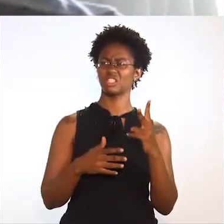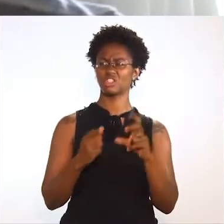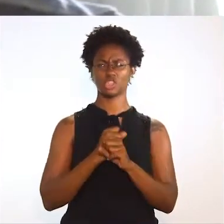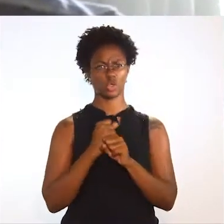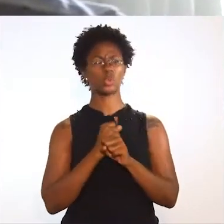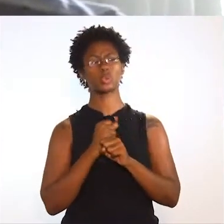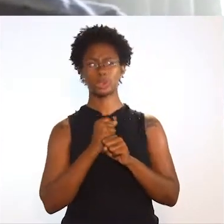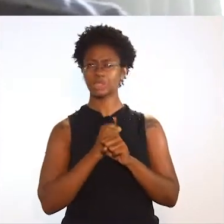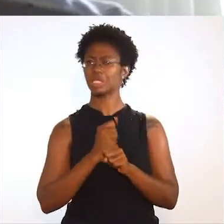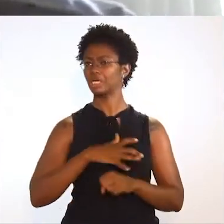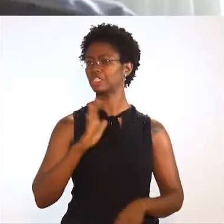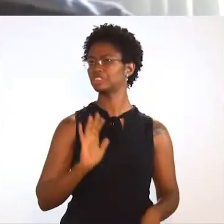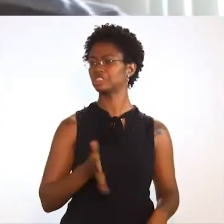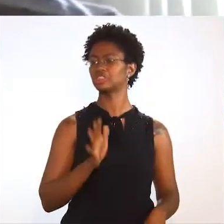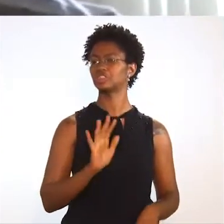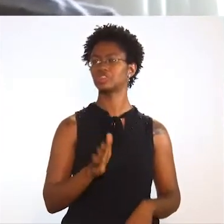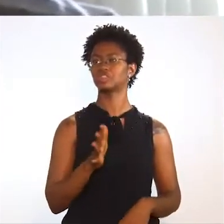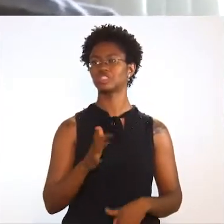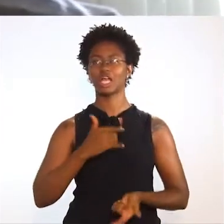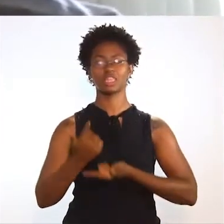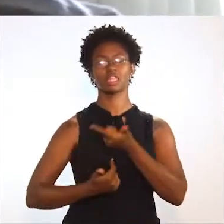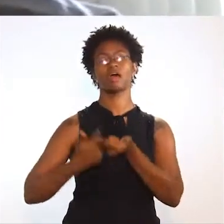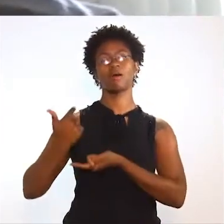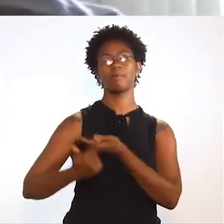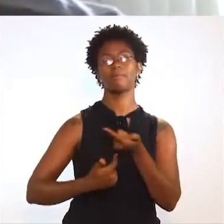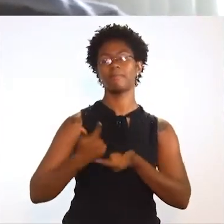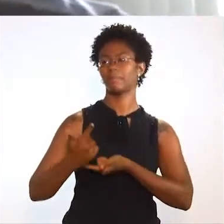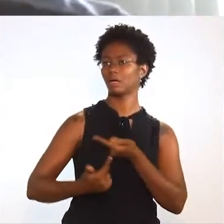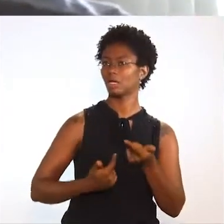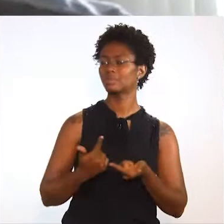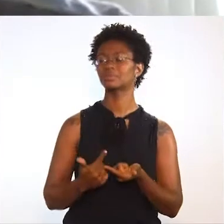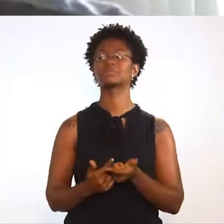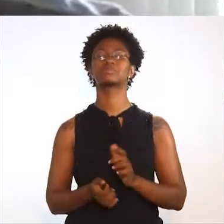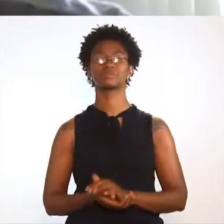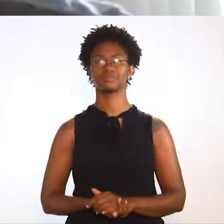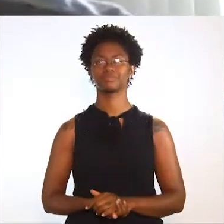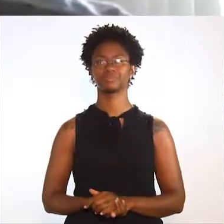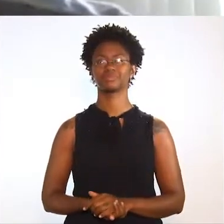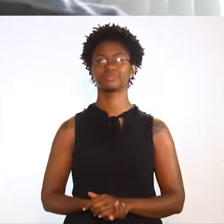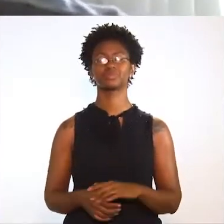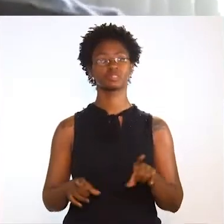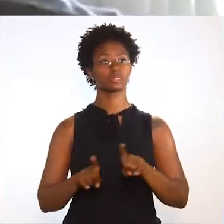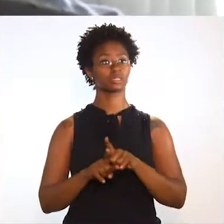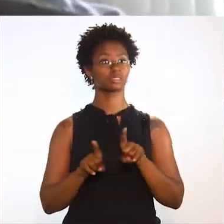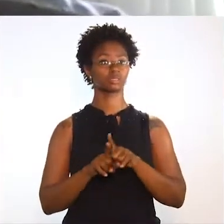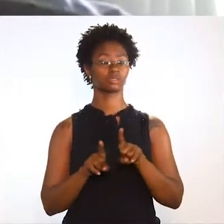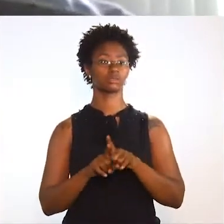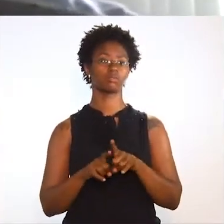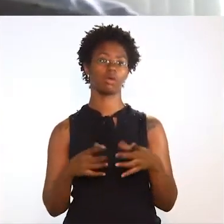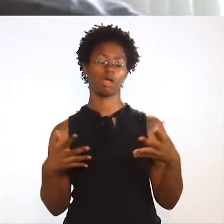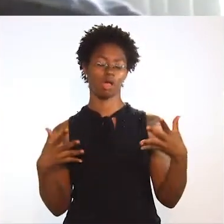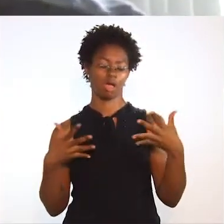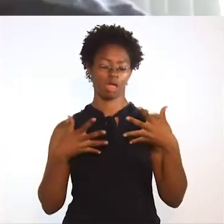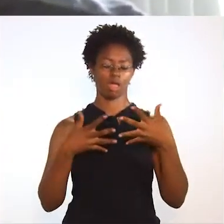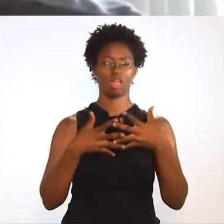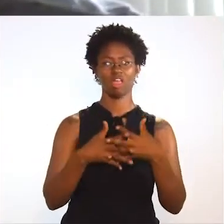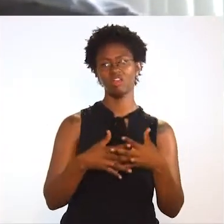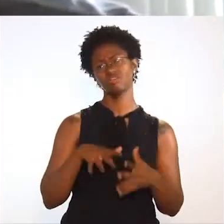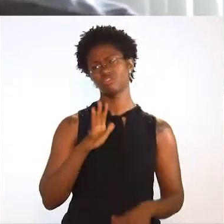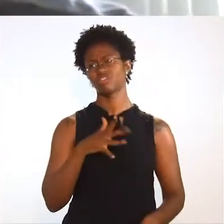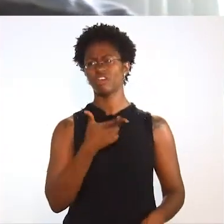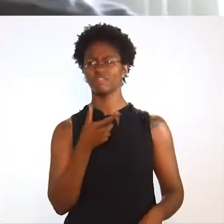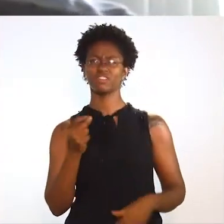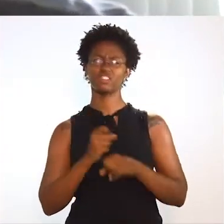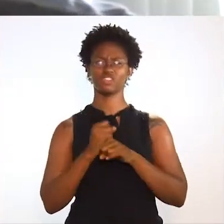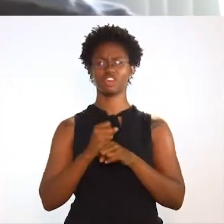uns 2 anos que nós já estamos fazendo esse trabalho, e a rede já está um pouco mais de